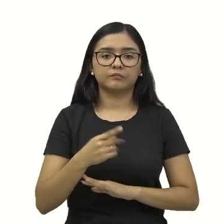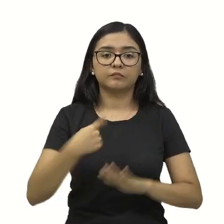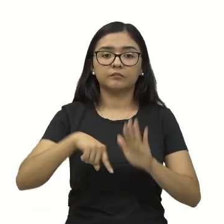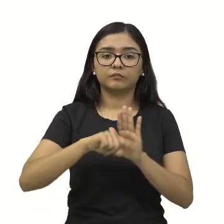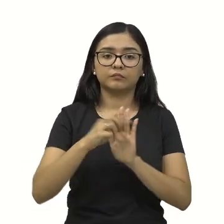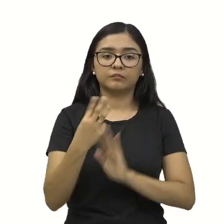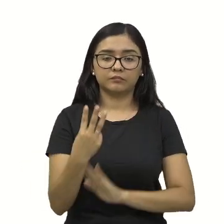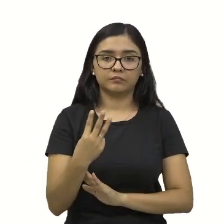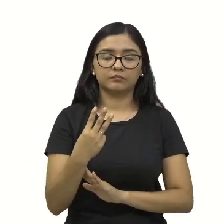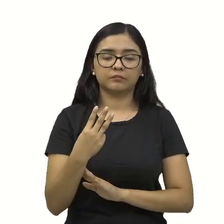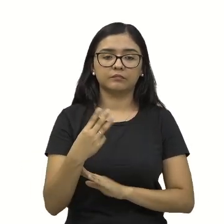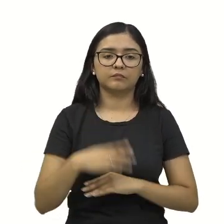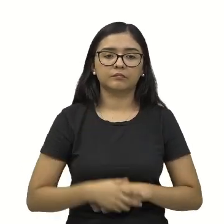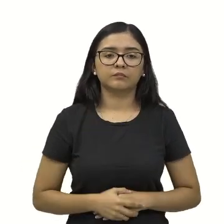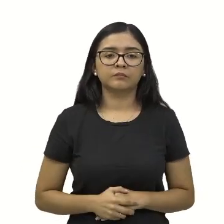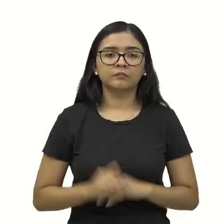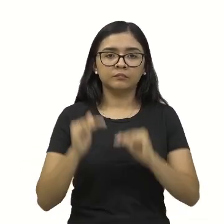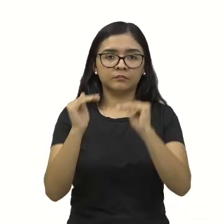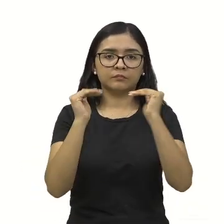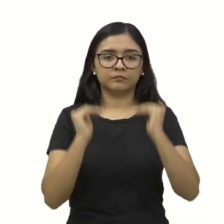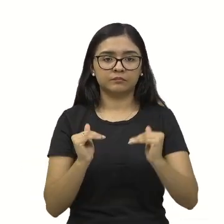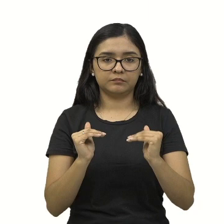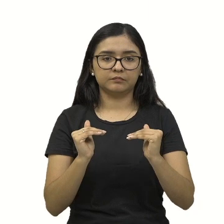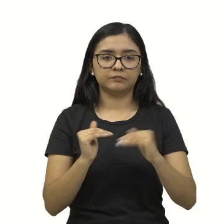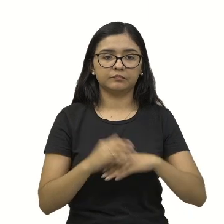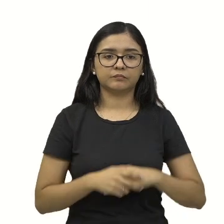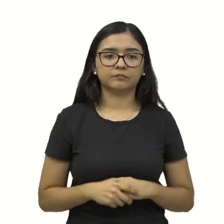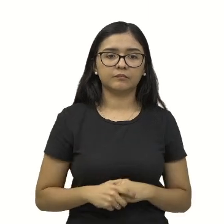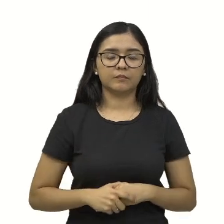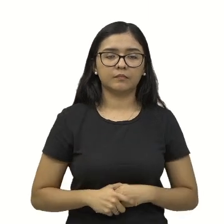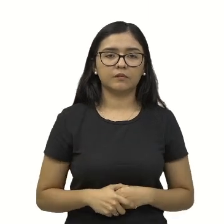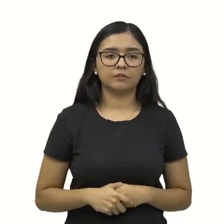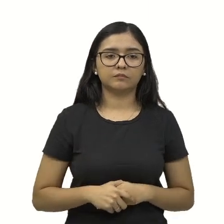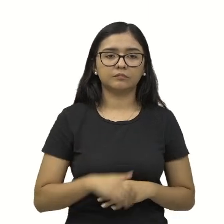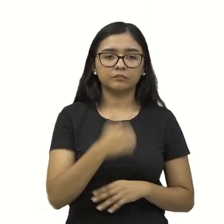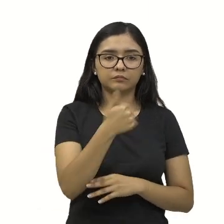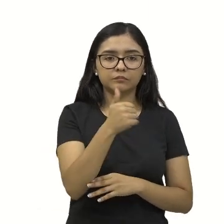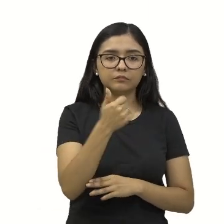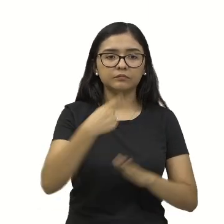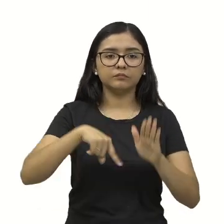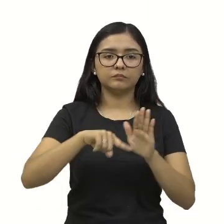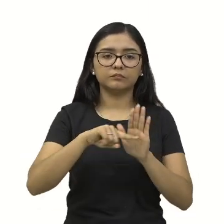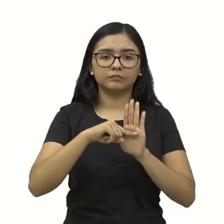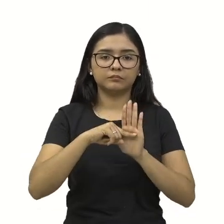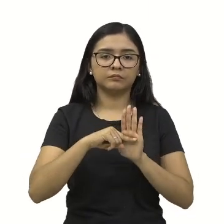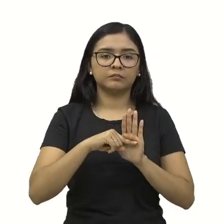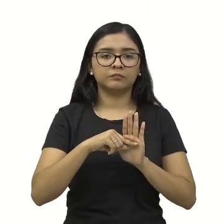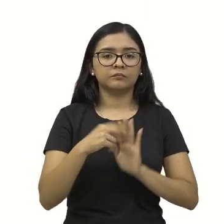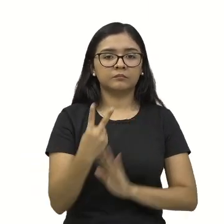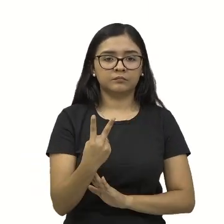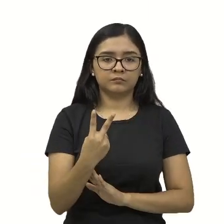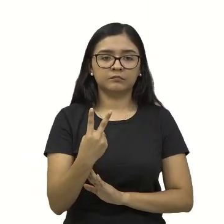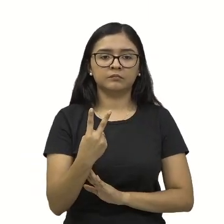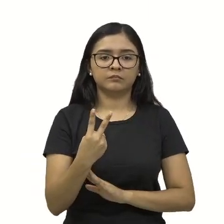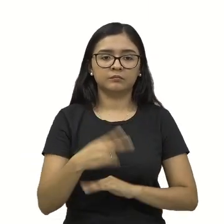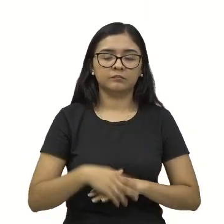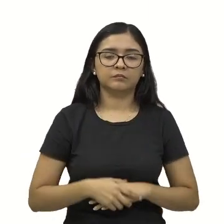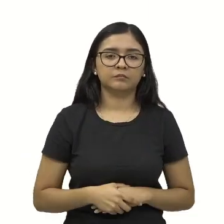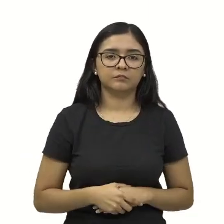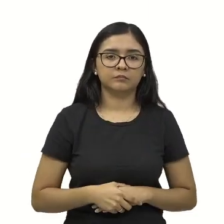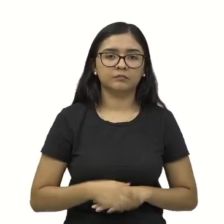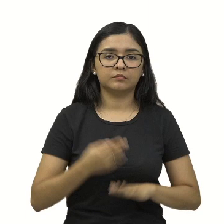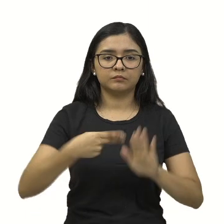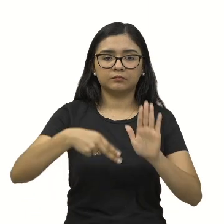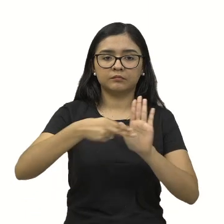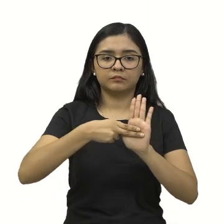3 mesmo. Próxima linha. 11 menos 2. Aqui é tranquilo, né? 11 menos 2